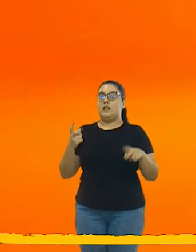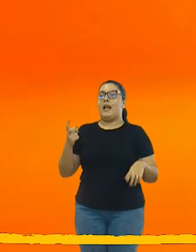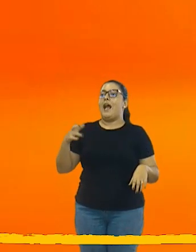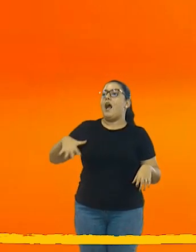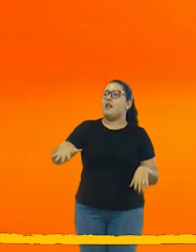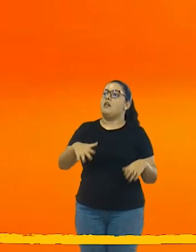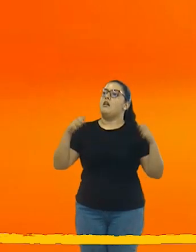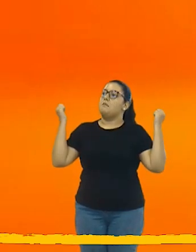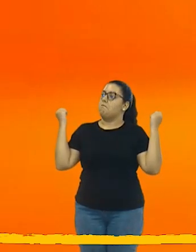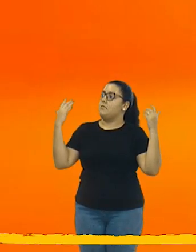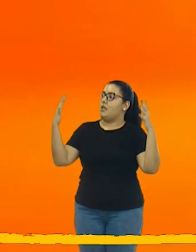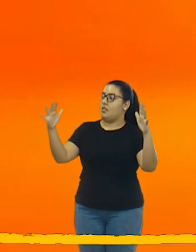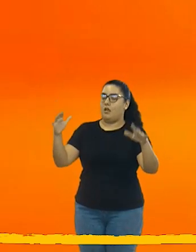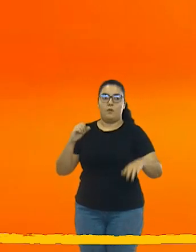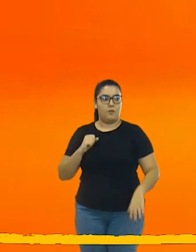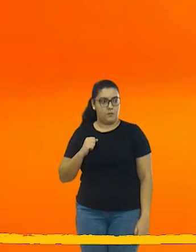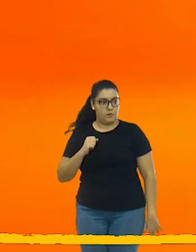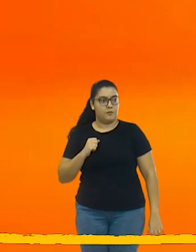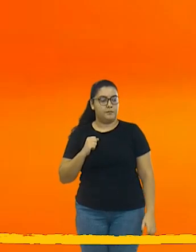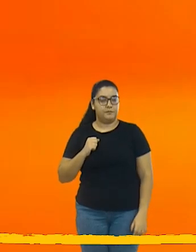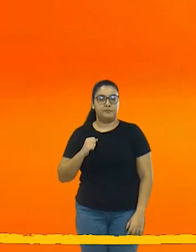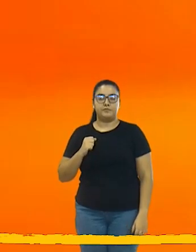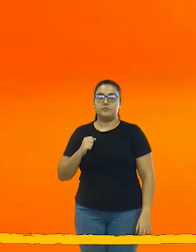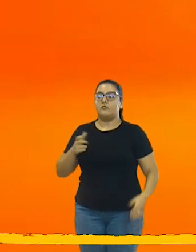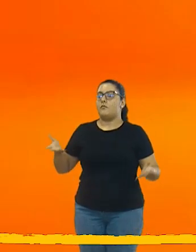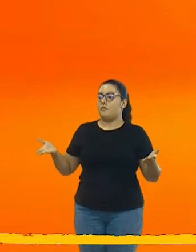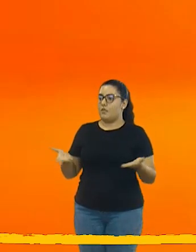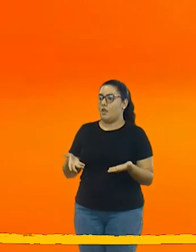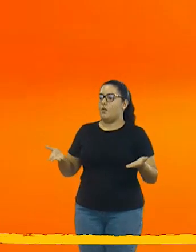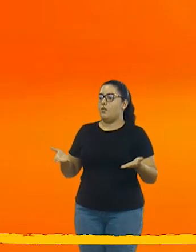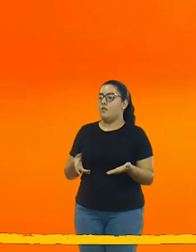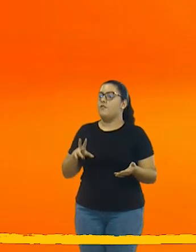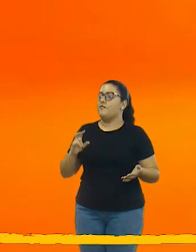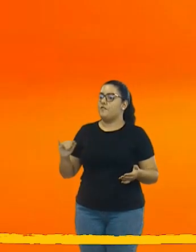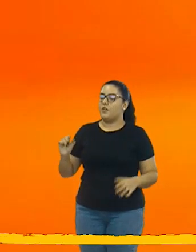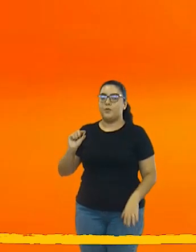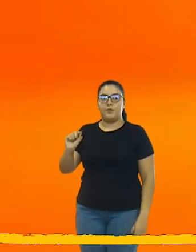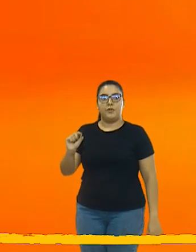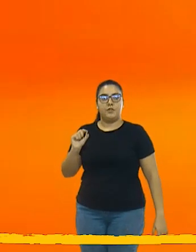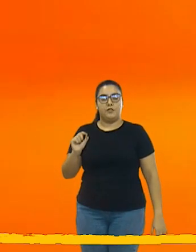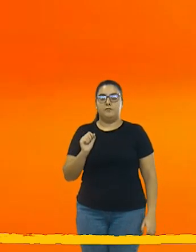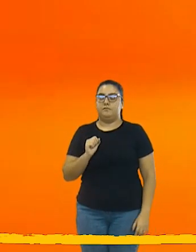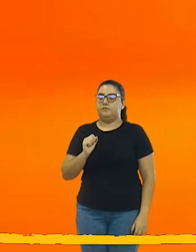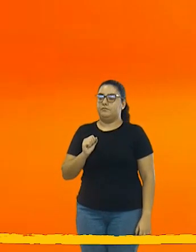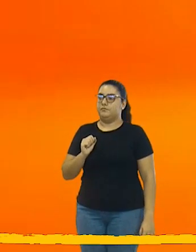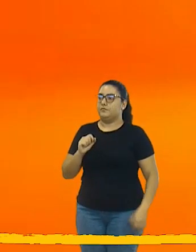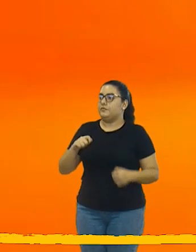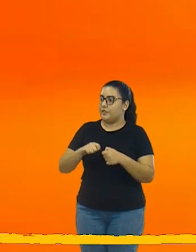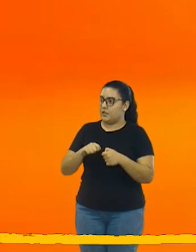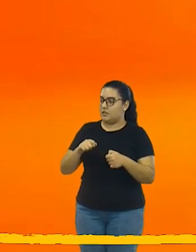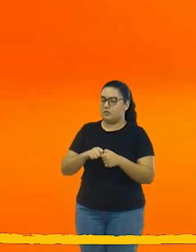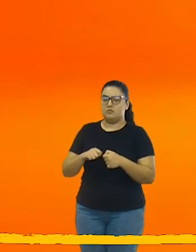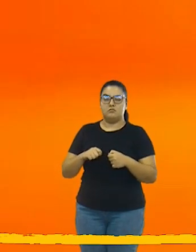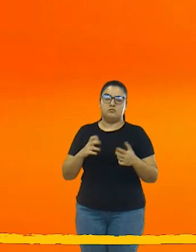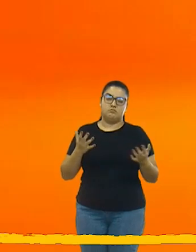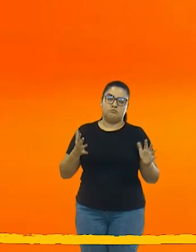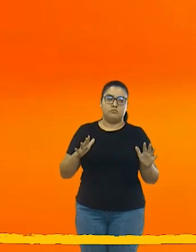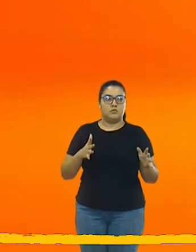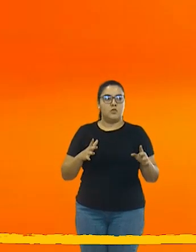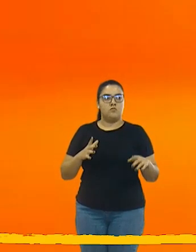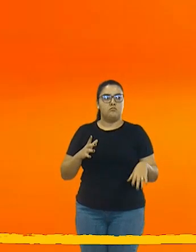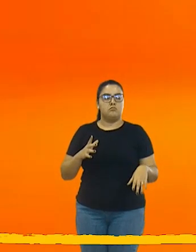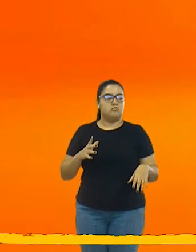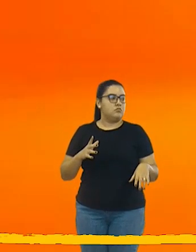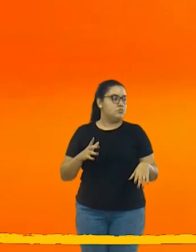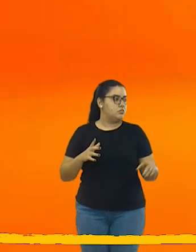ambiental, moçada. Tudo bem? Eu vou passar mais adiante, para a gente fazer pelo menos só mais um, que o